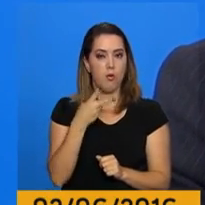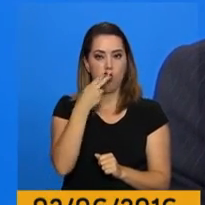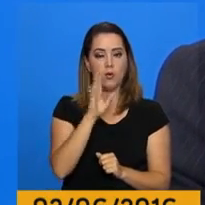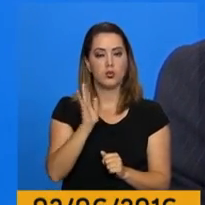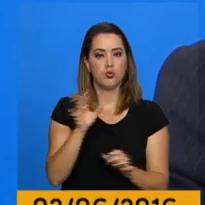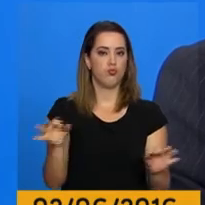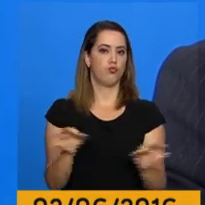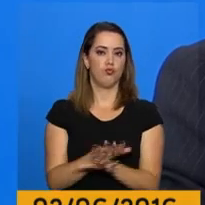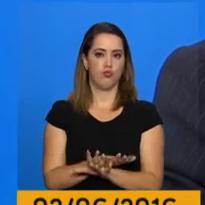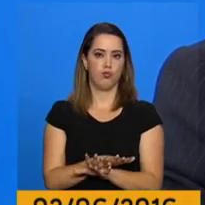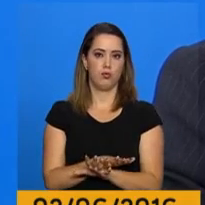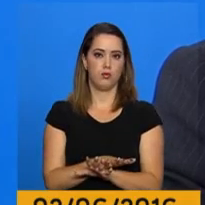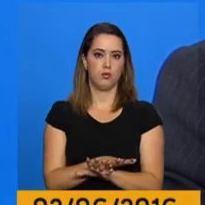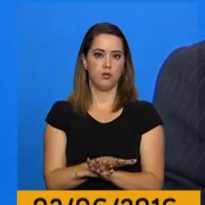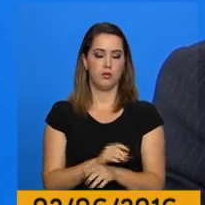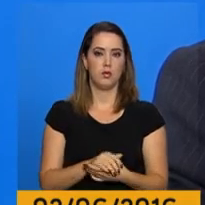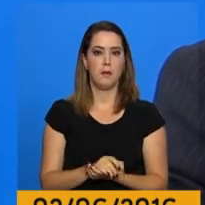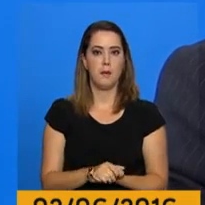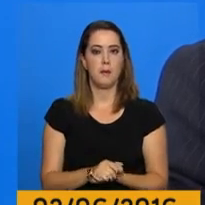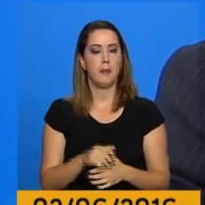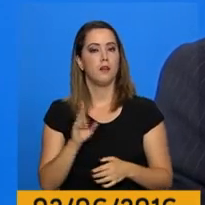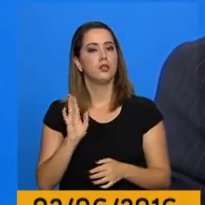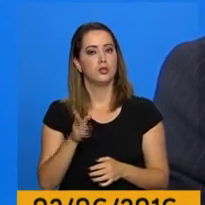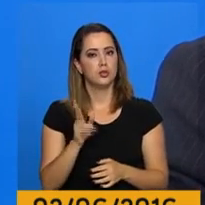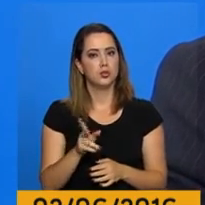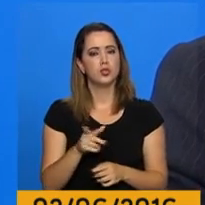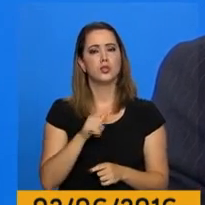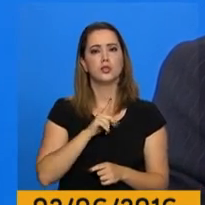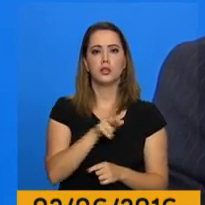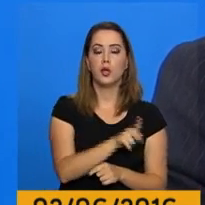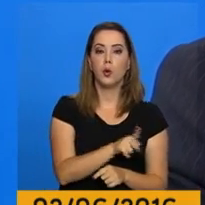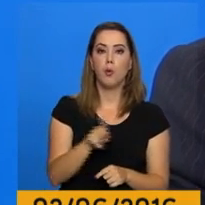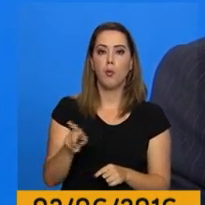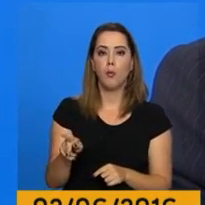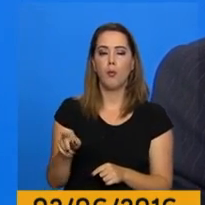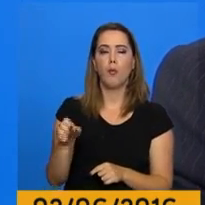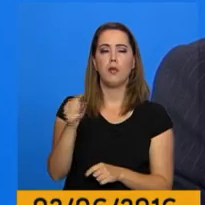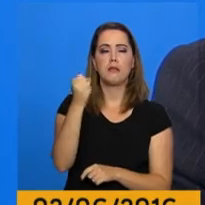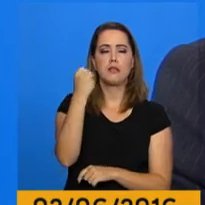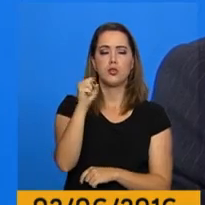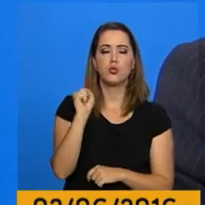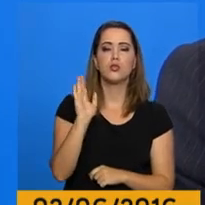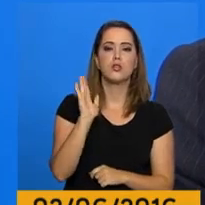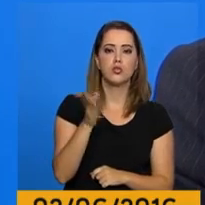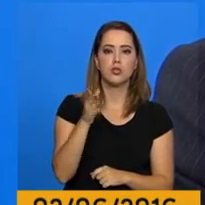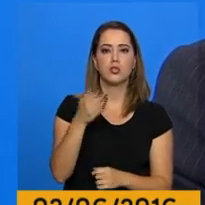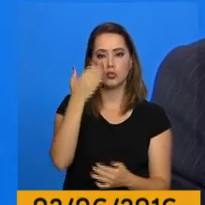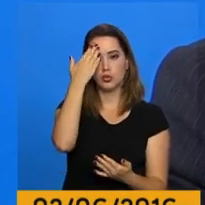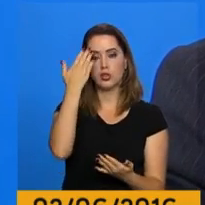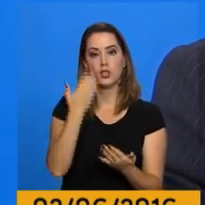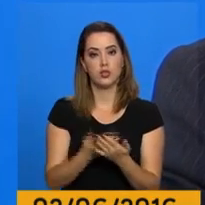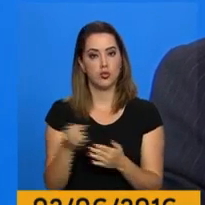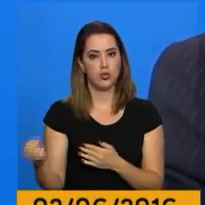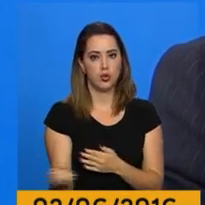está nos jornais a declaração do presidente do sindicato, dando um voto de confiança ao novo ministro. Já está publicado em